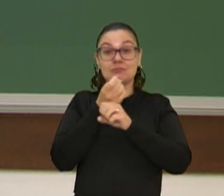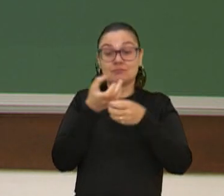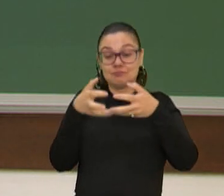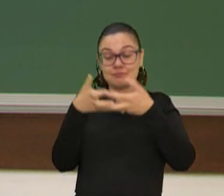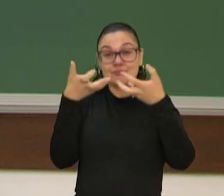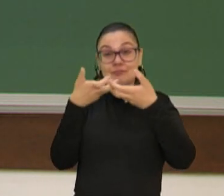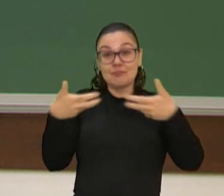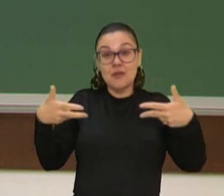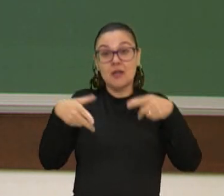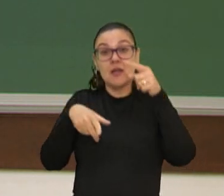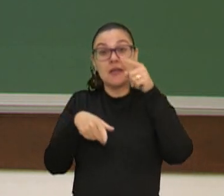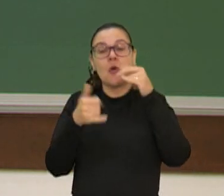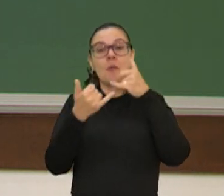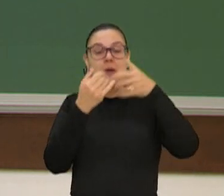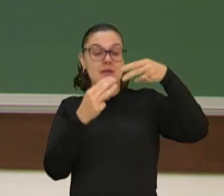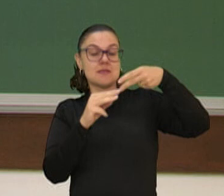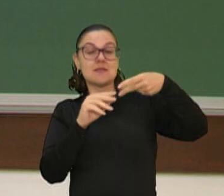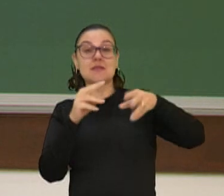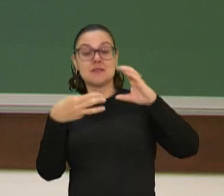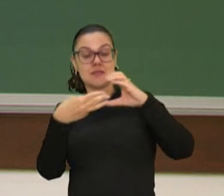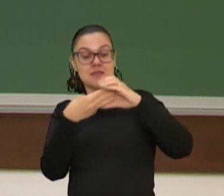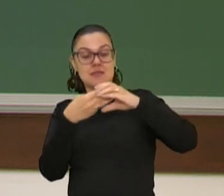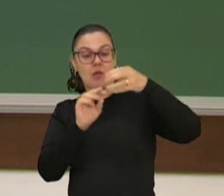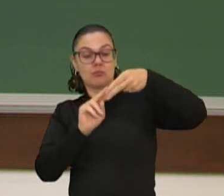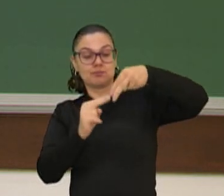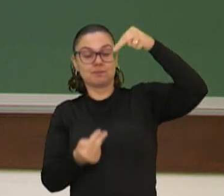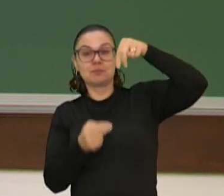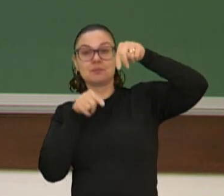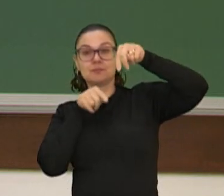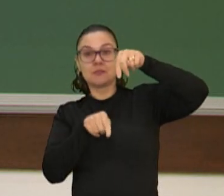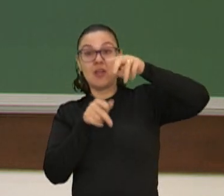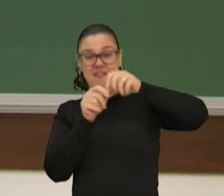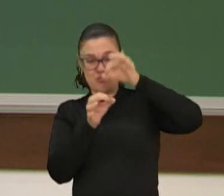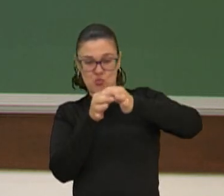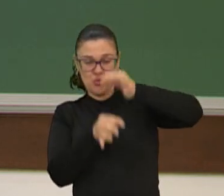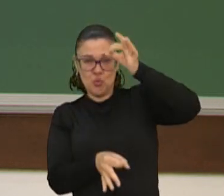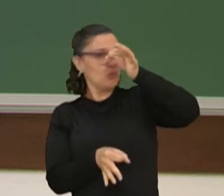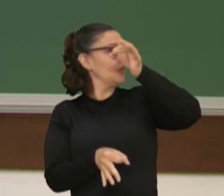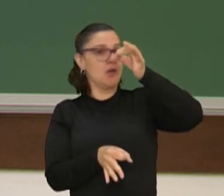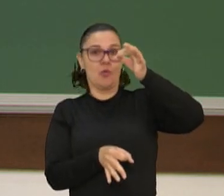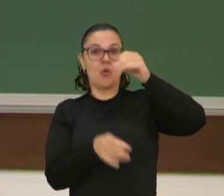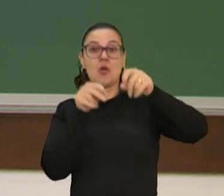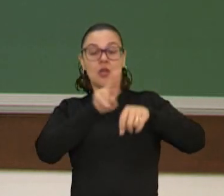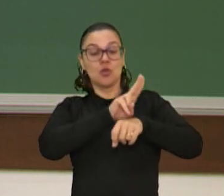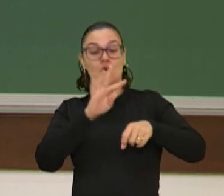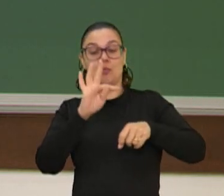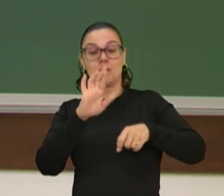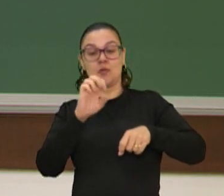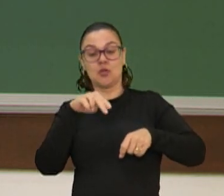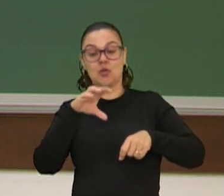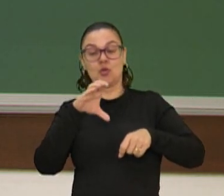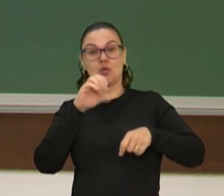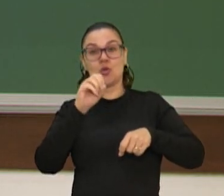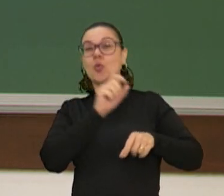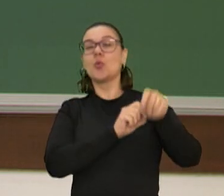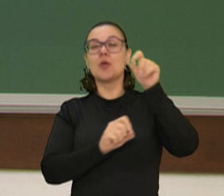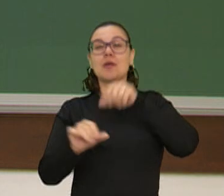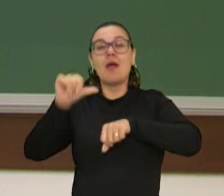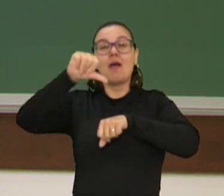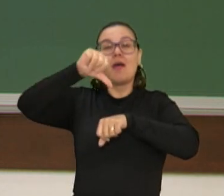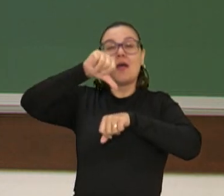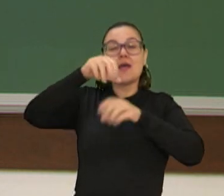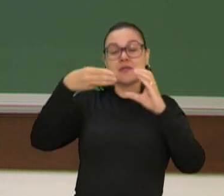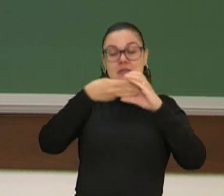meristema como se fosse uma célula-tronco. Por quê? Porque ela forma o tronco da planta? Não. Esse termo célula-tronco é usado para células que conseguem